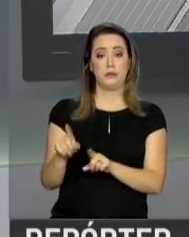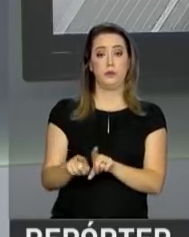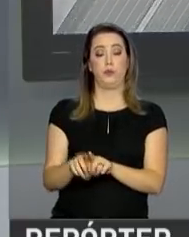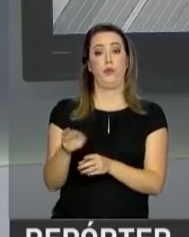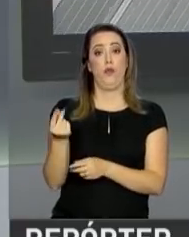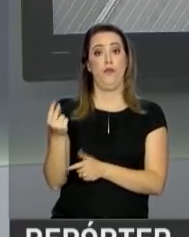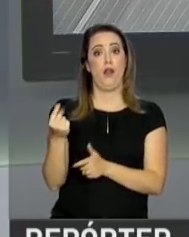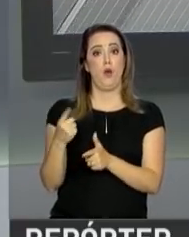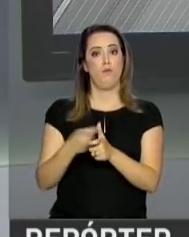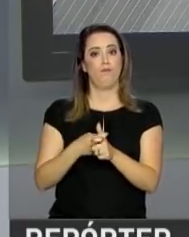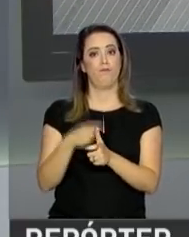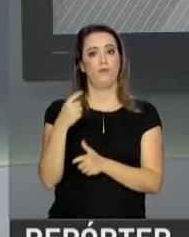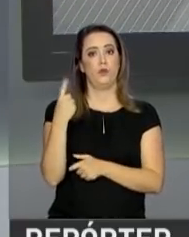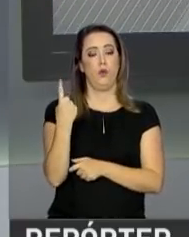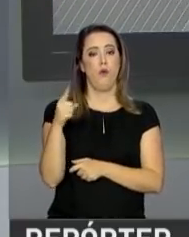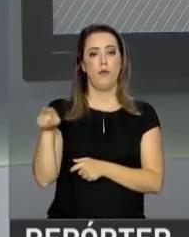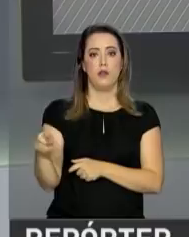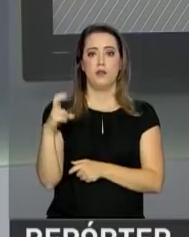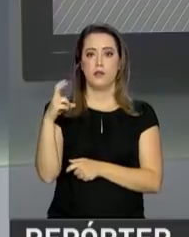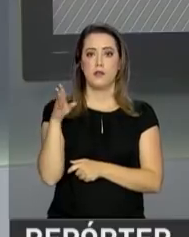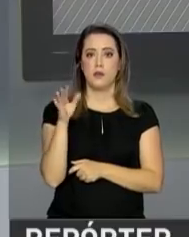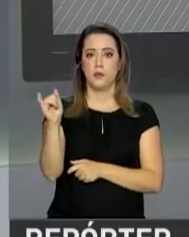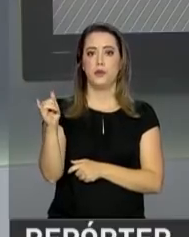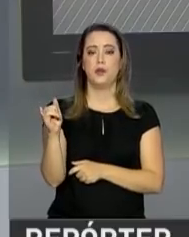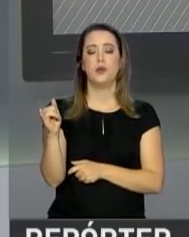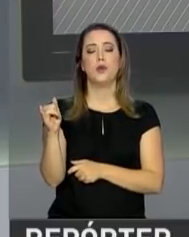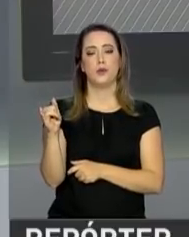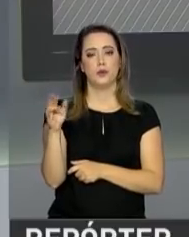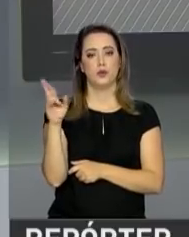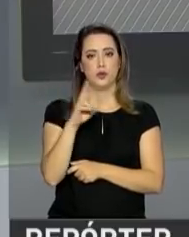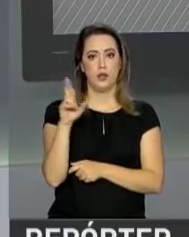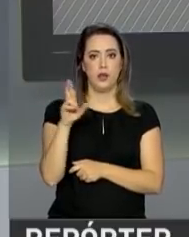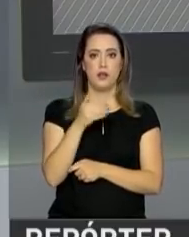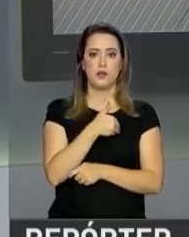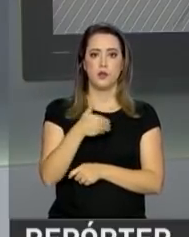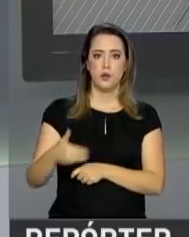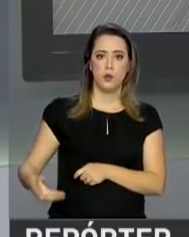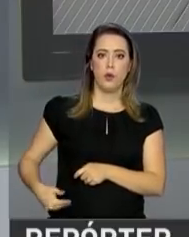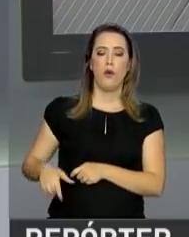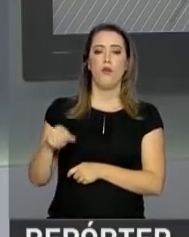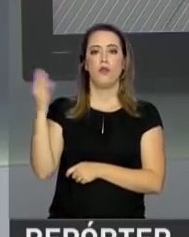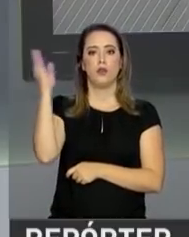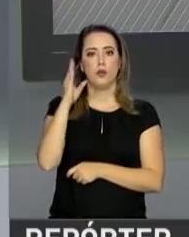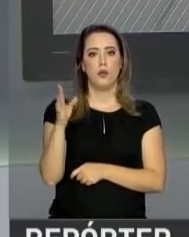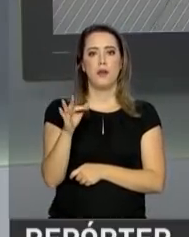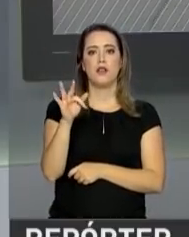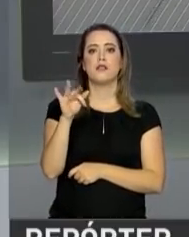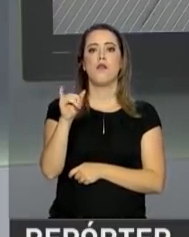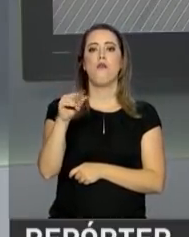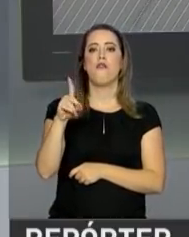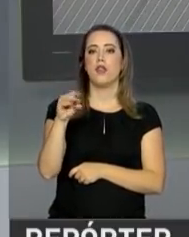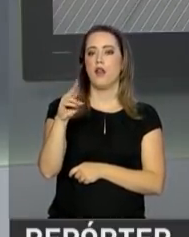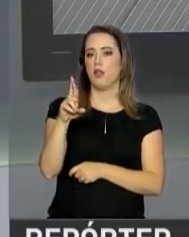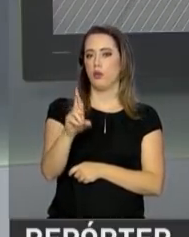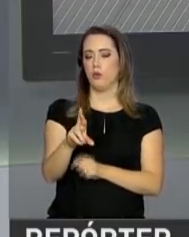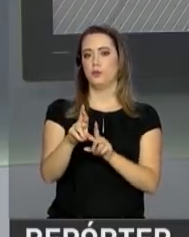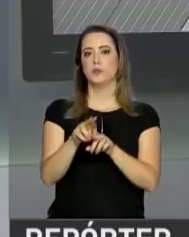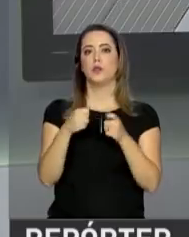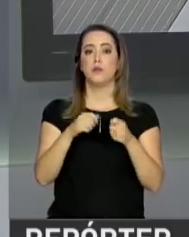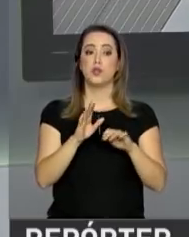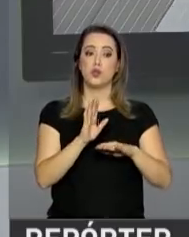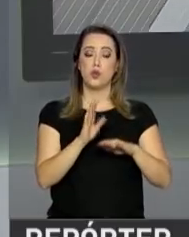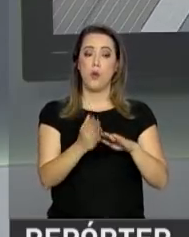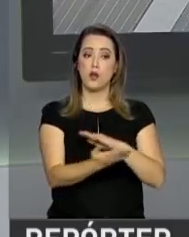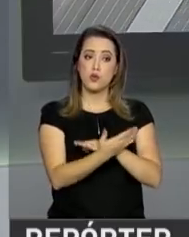e meio de reais que o governo brasileiro foi fiador e para isso pediu ajuda dos líderes da base aliada no congresso nacional